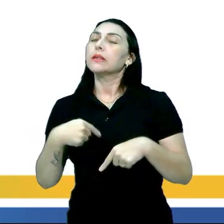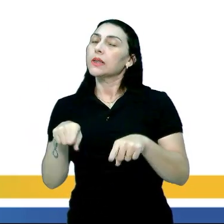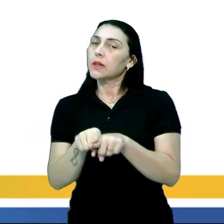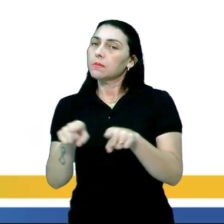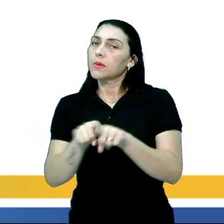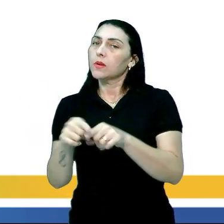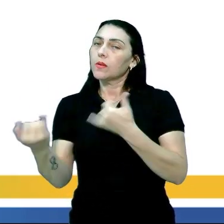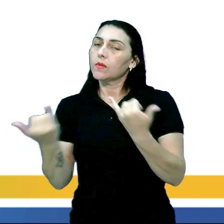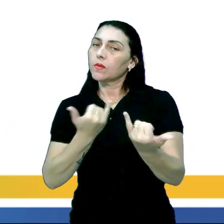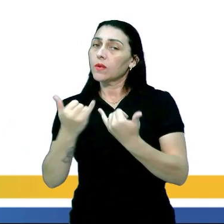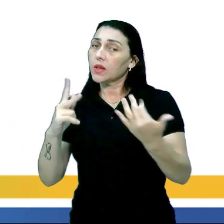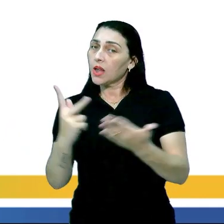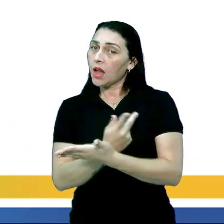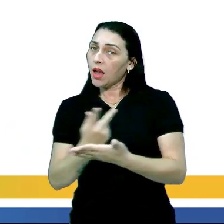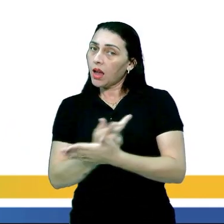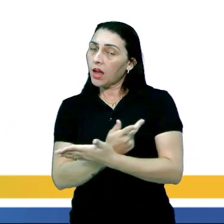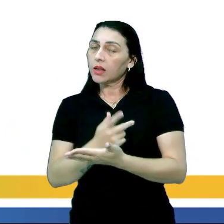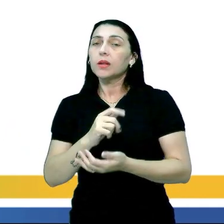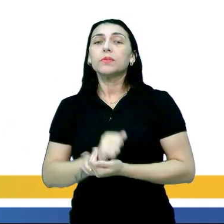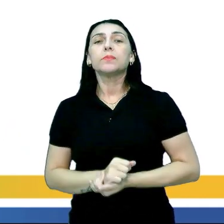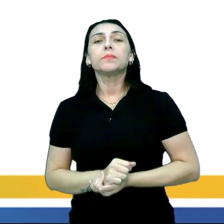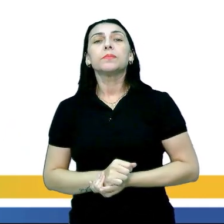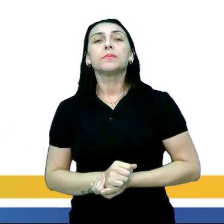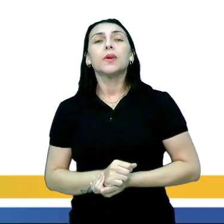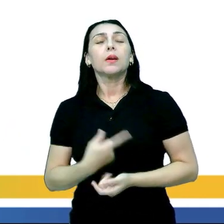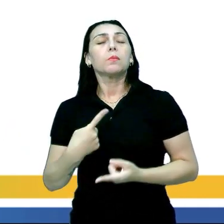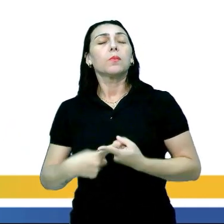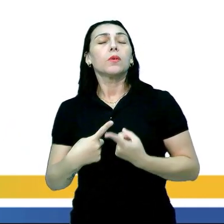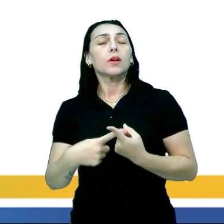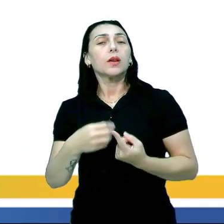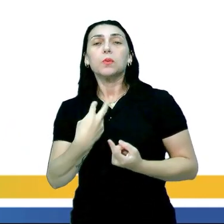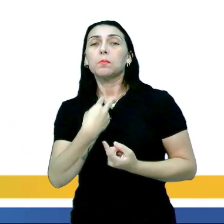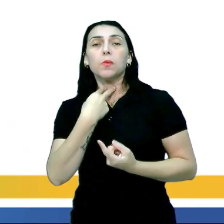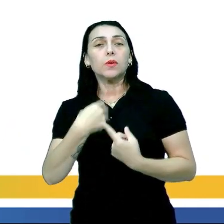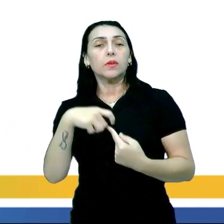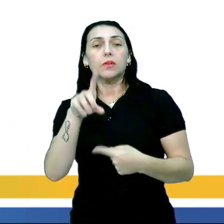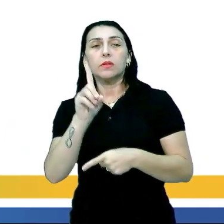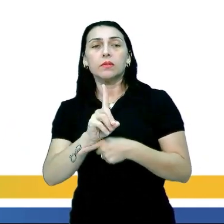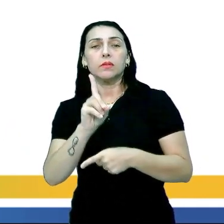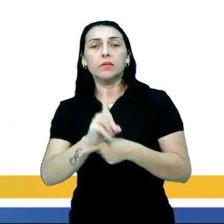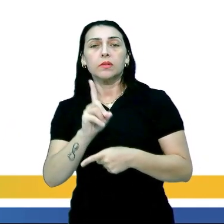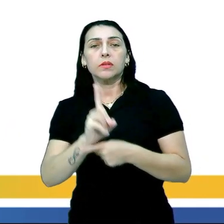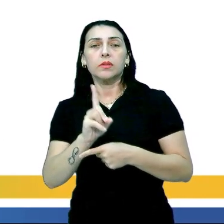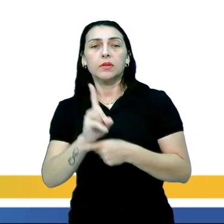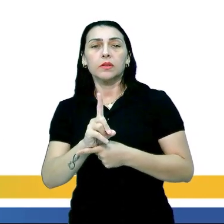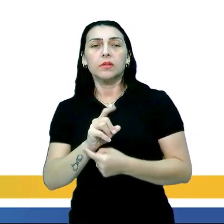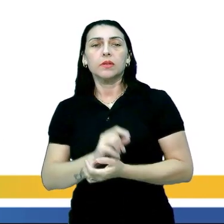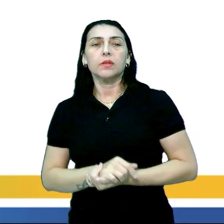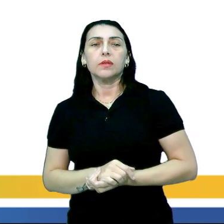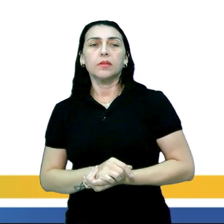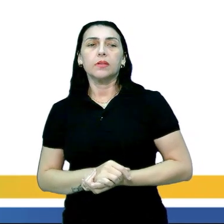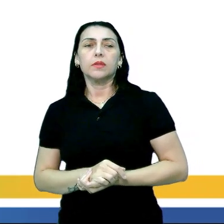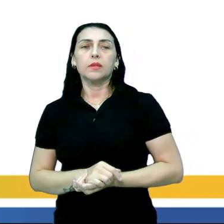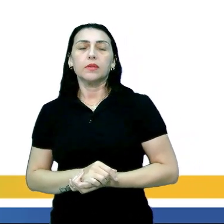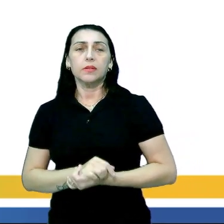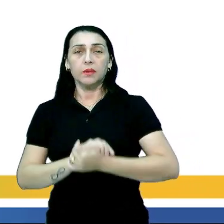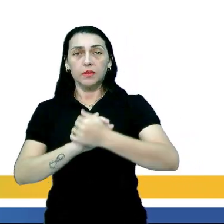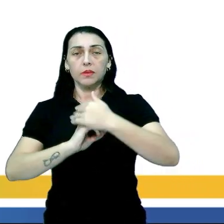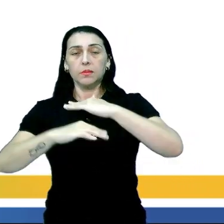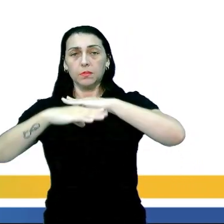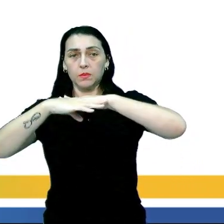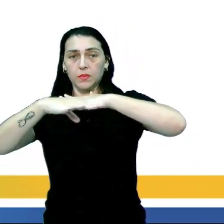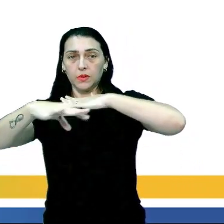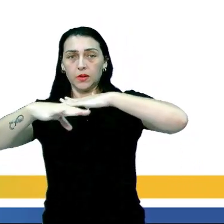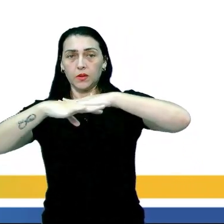uma informação equivocada. Por que não pode ser a alternativa? Por que não poderia